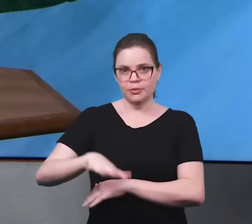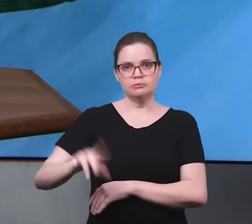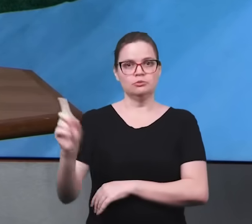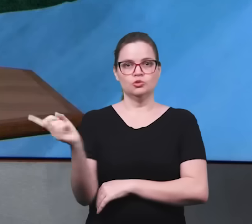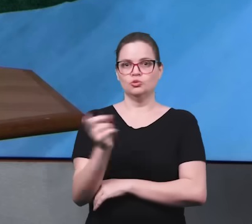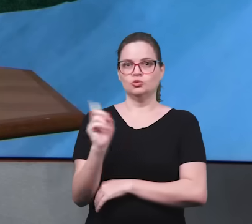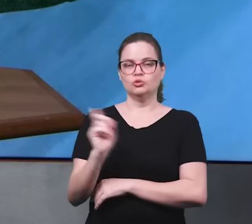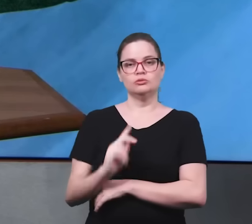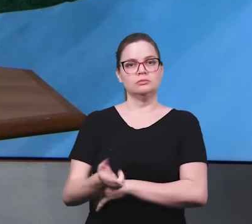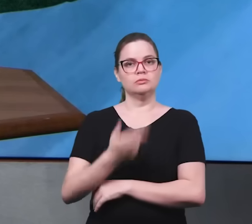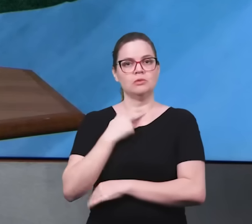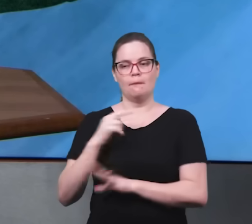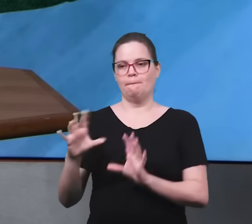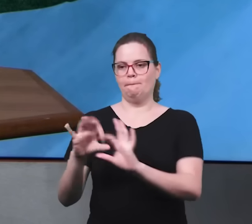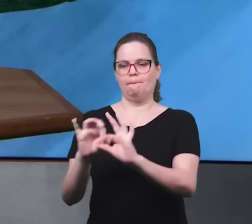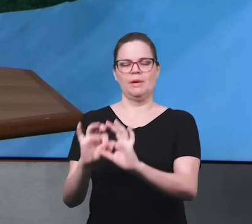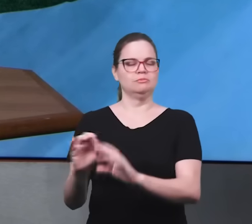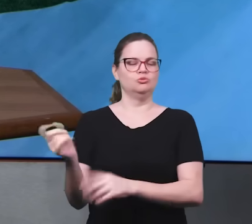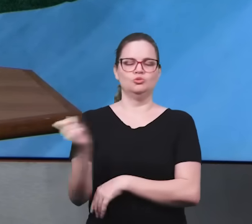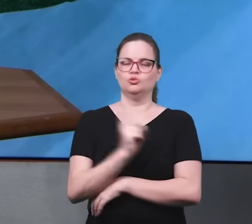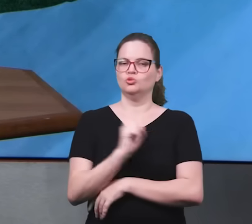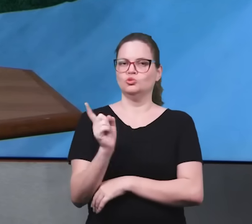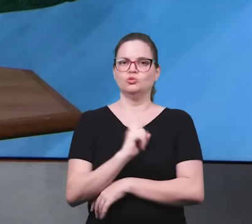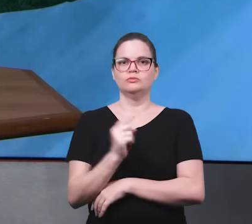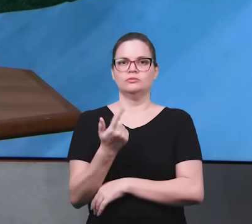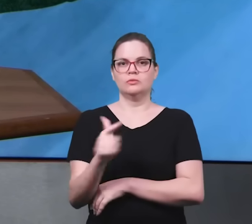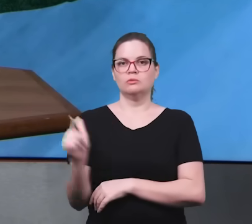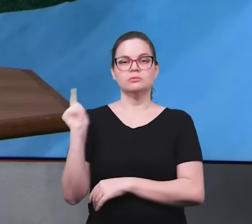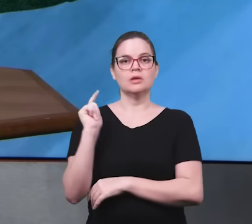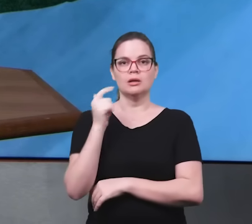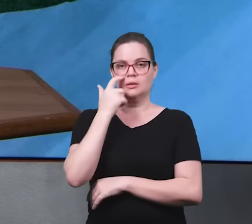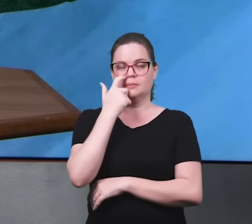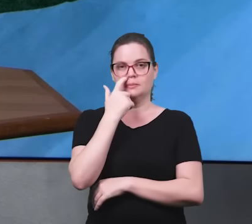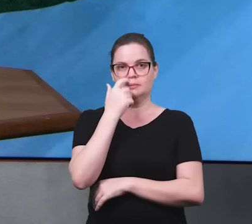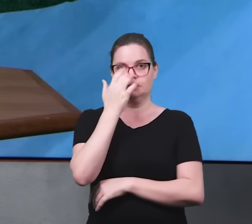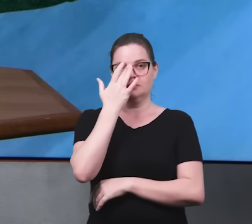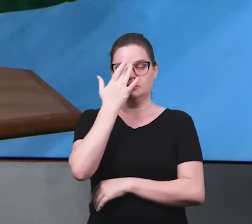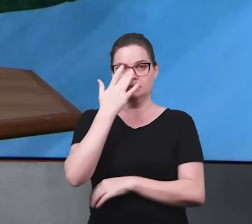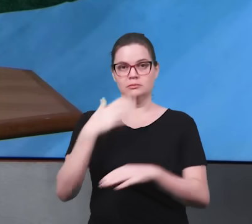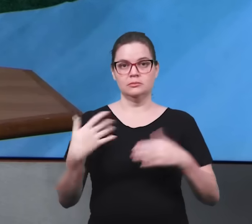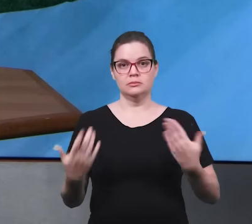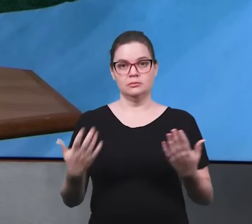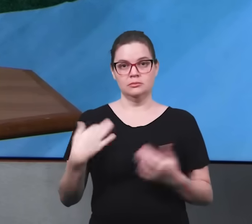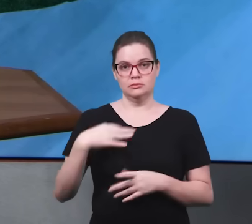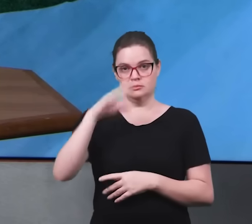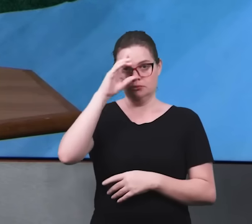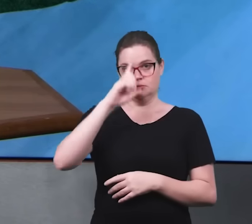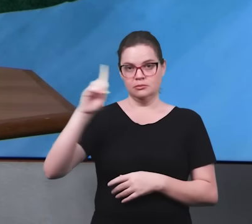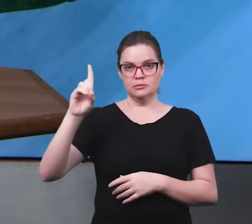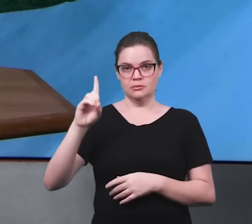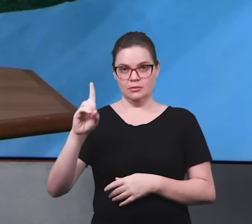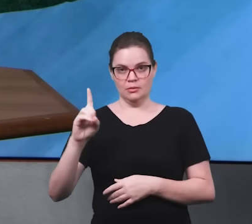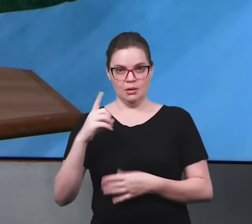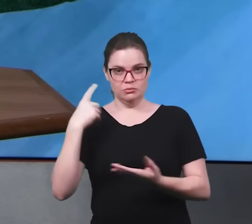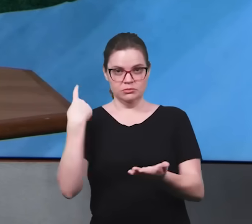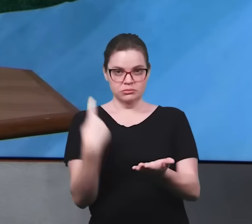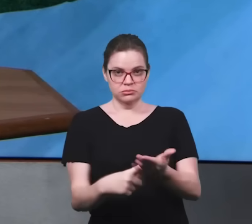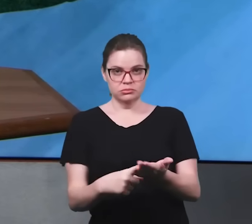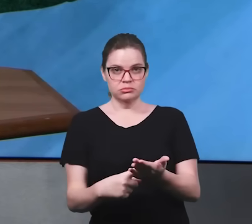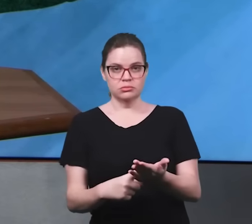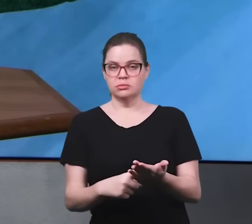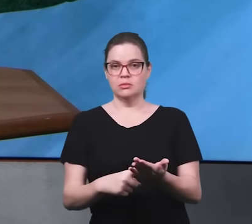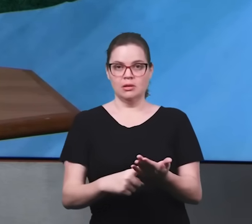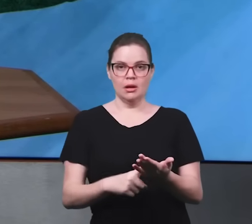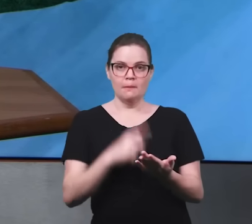não. Não existe acordo do Senhor com ninguém. Deus não faz acordo com ninguém.